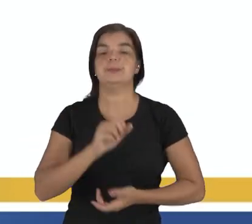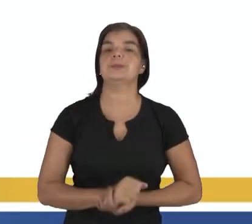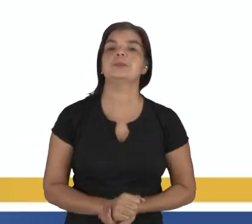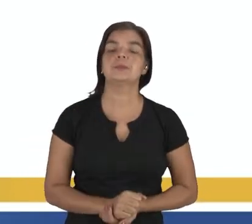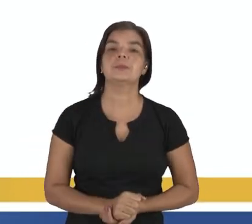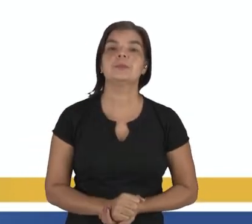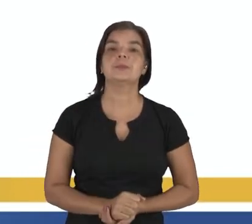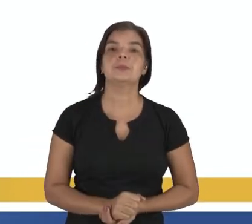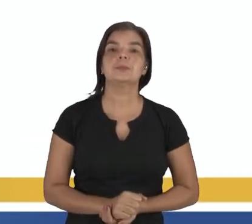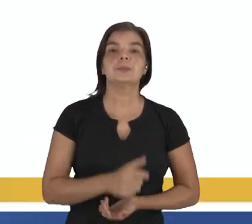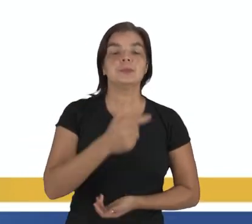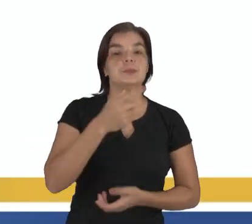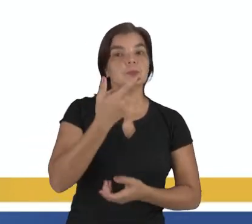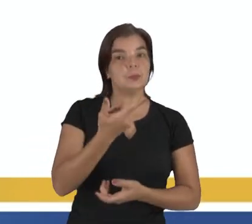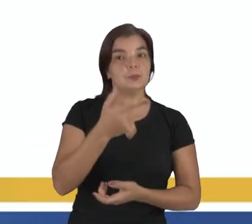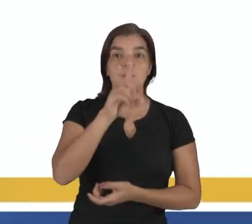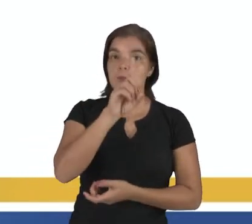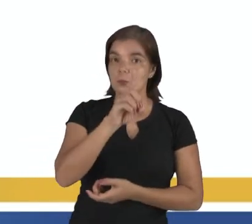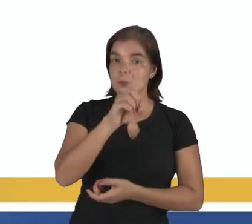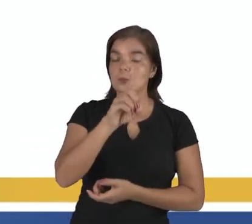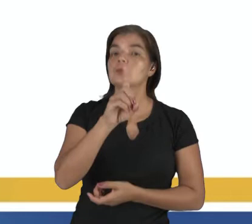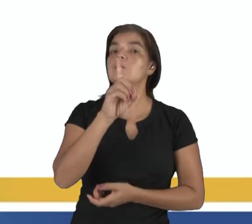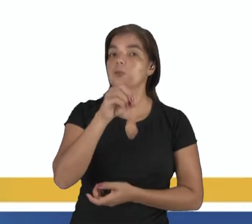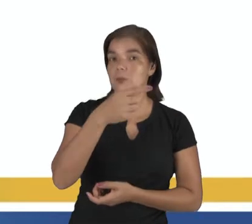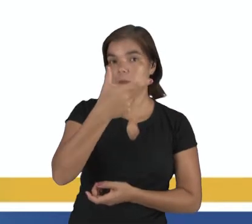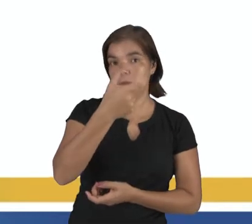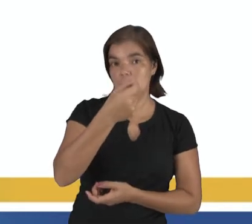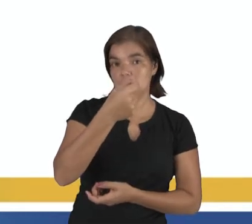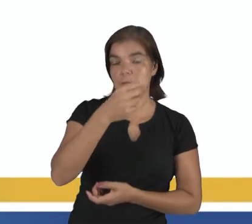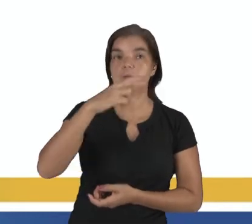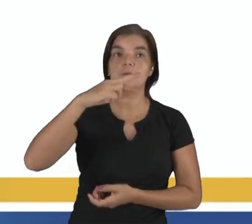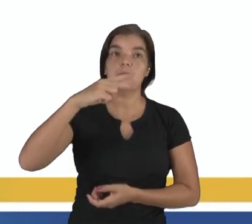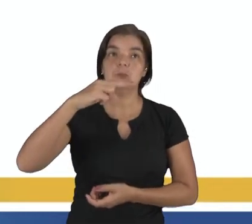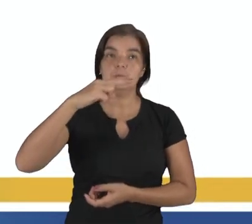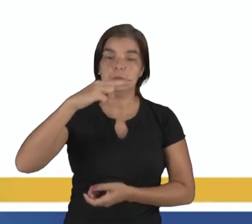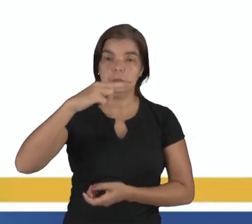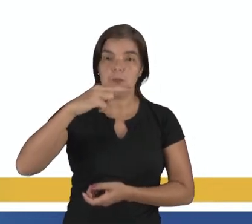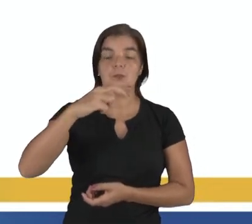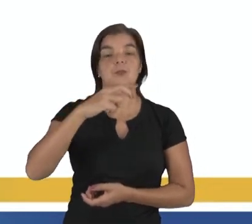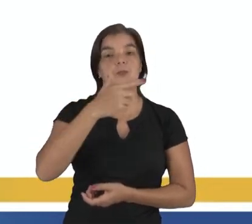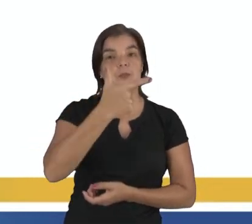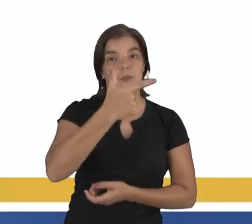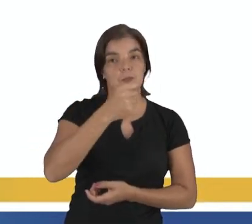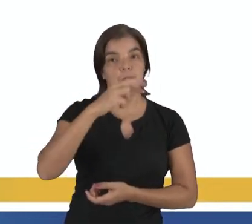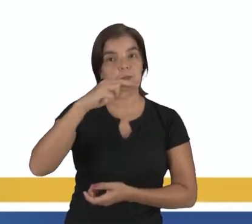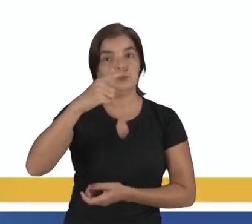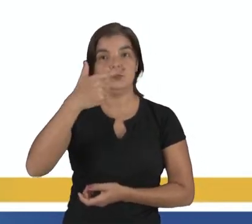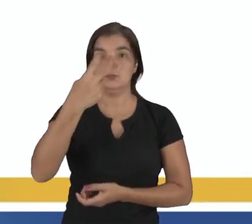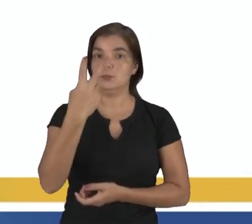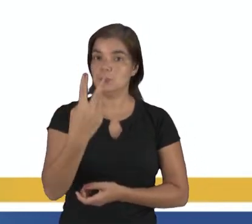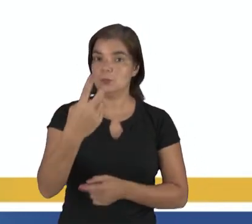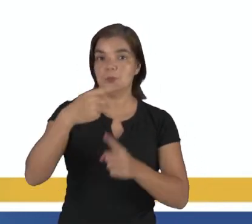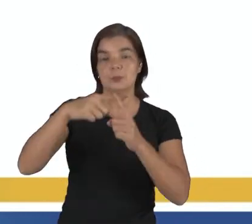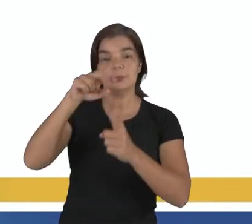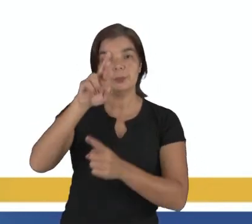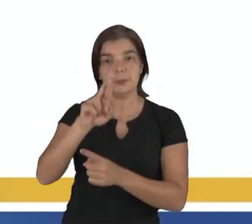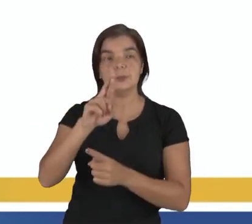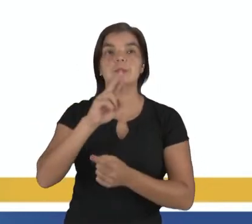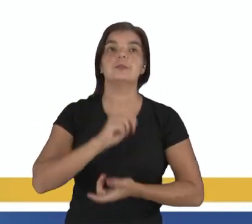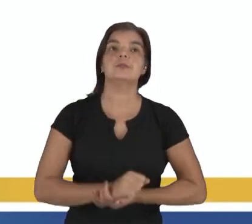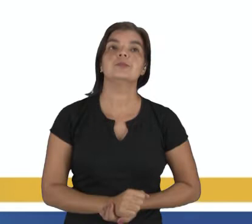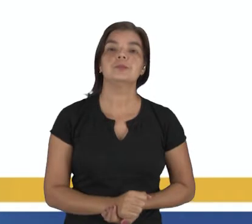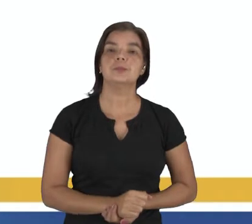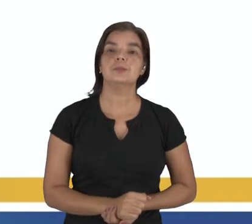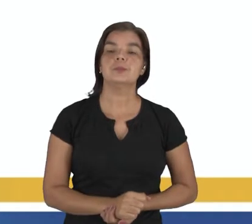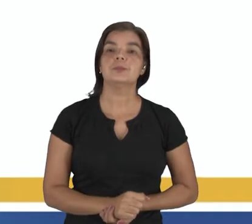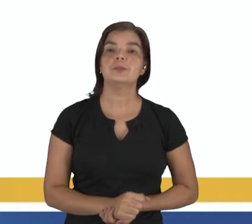vezes R. O nosso D, que é o diâmetro, vale 20. Então vai ficar 20 é igual a 2R.